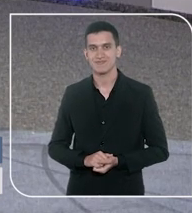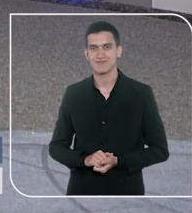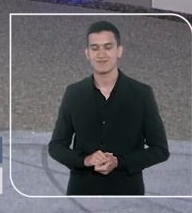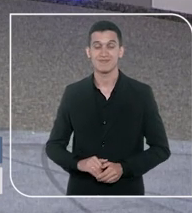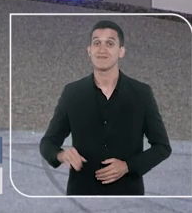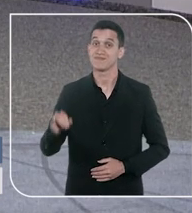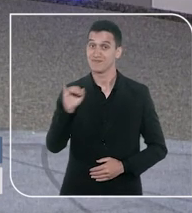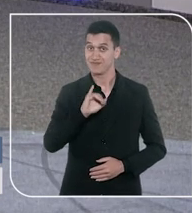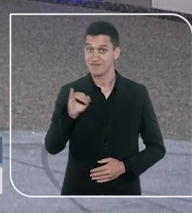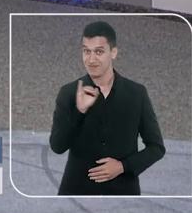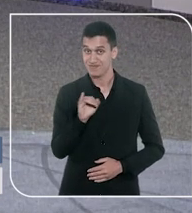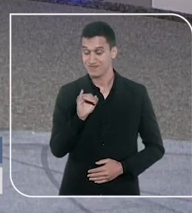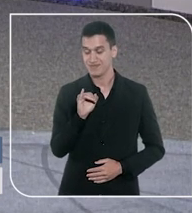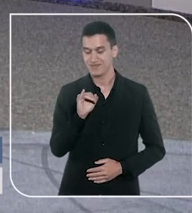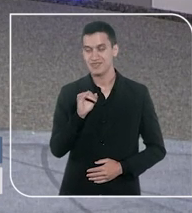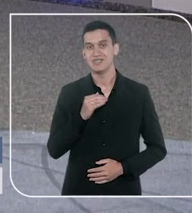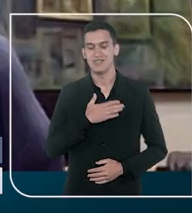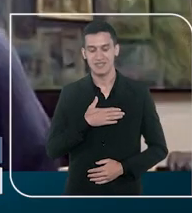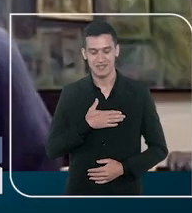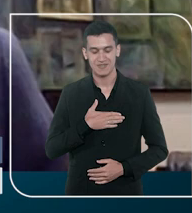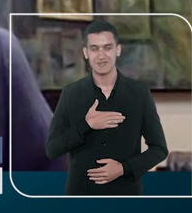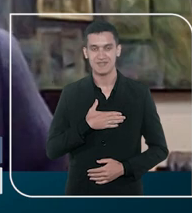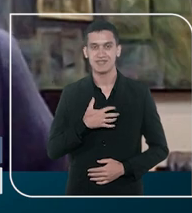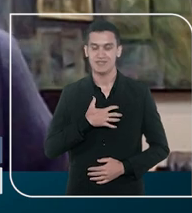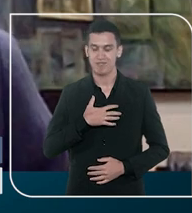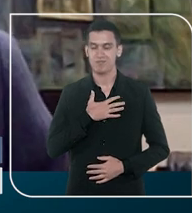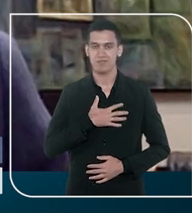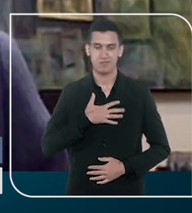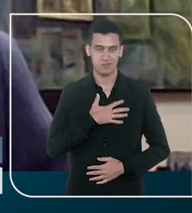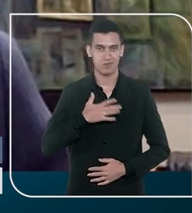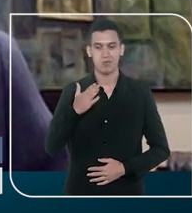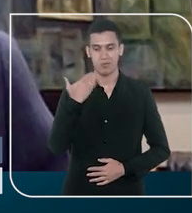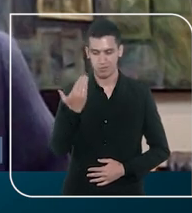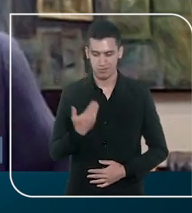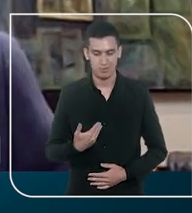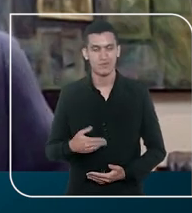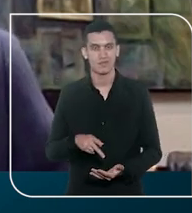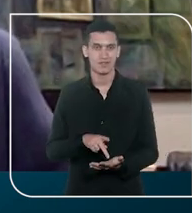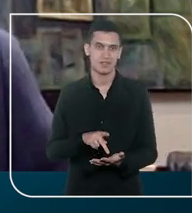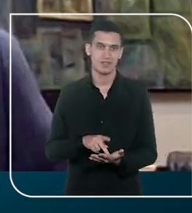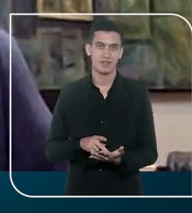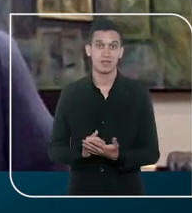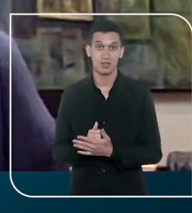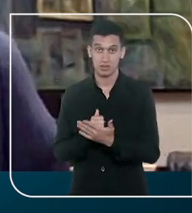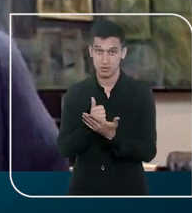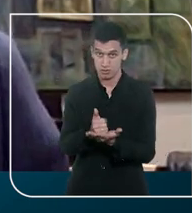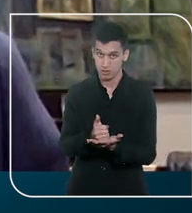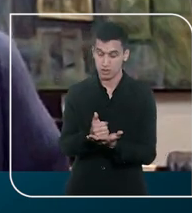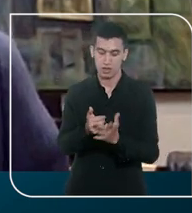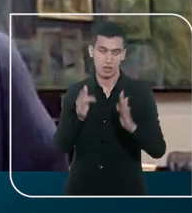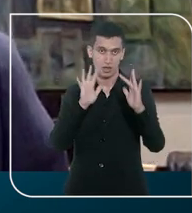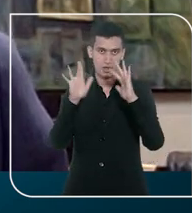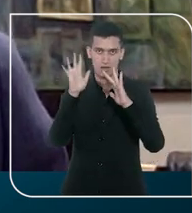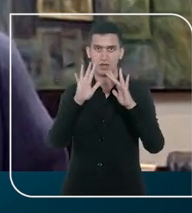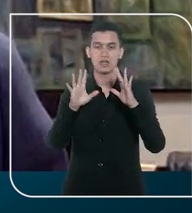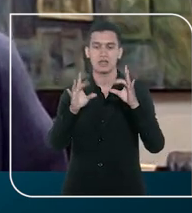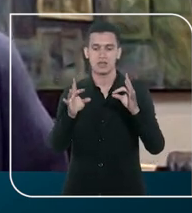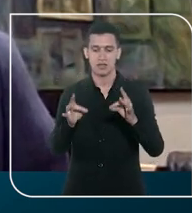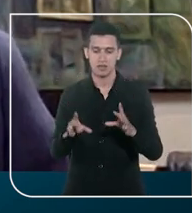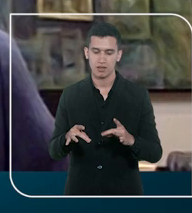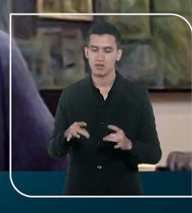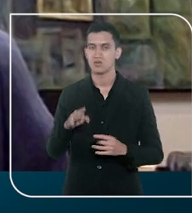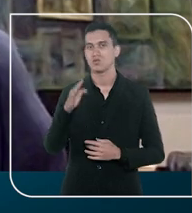Olá, Fátima. Para mim é um prazer, uma honra estar nesse programa que fomenta, né, o conhecimento